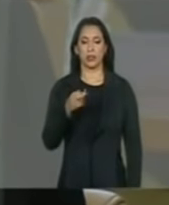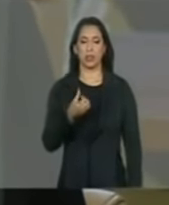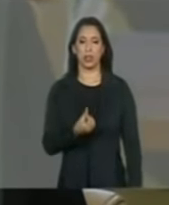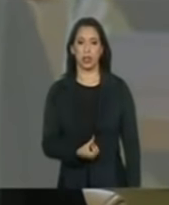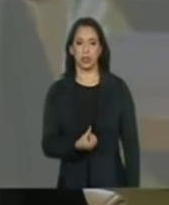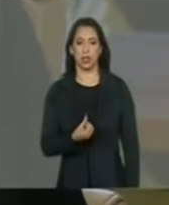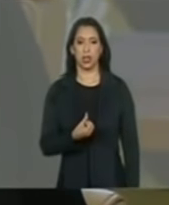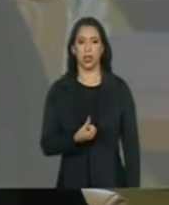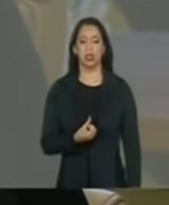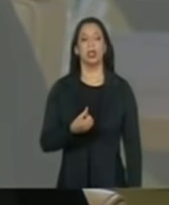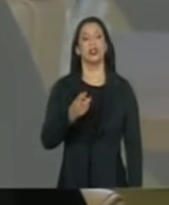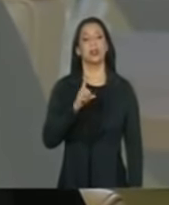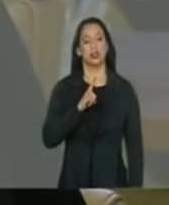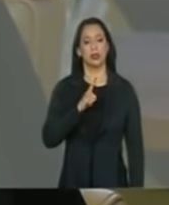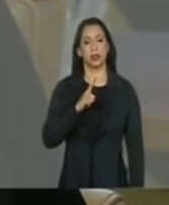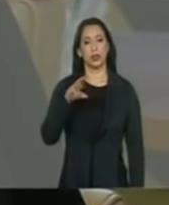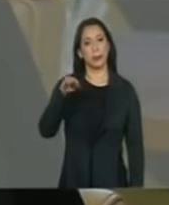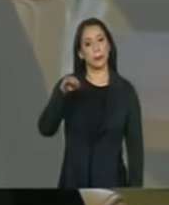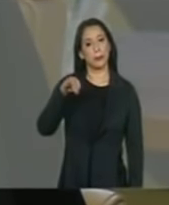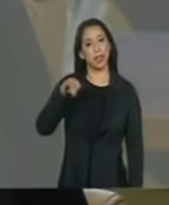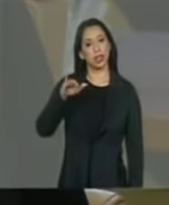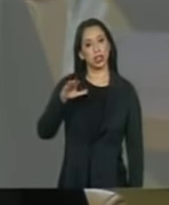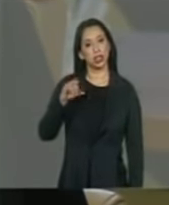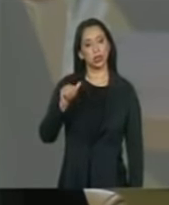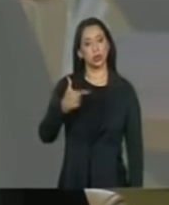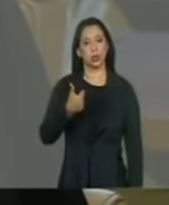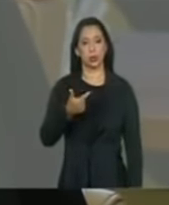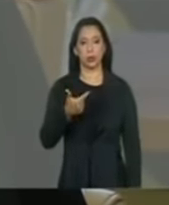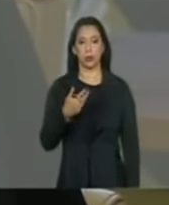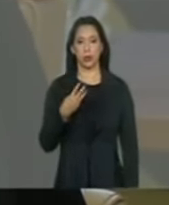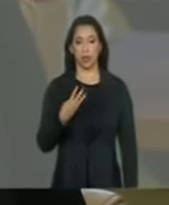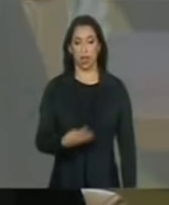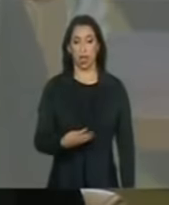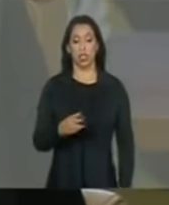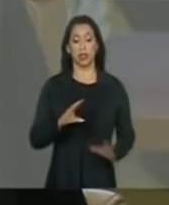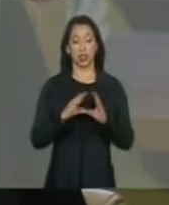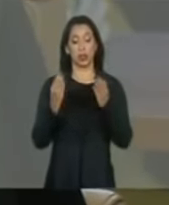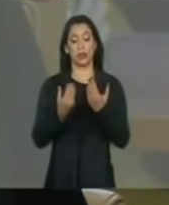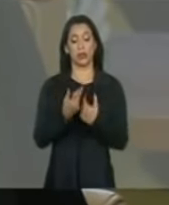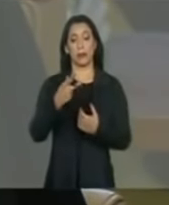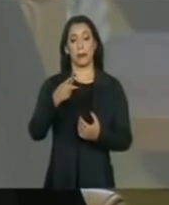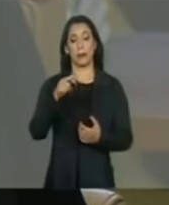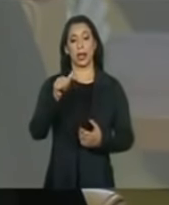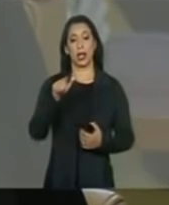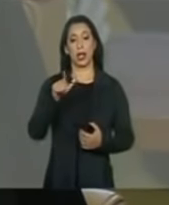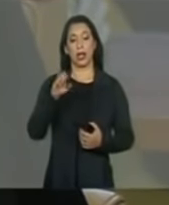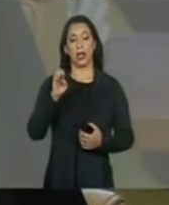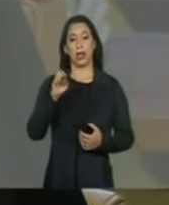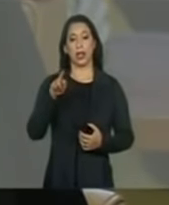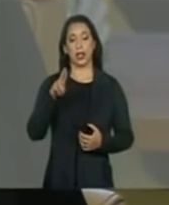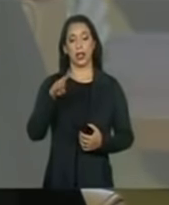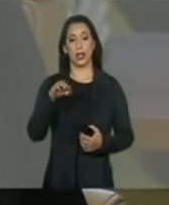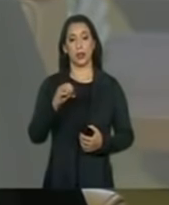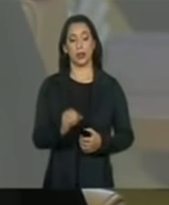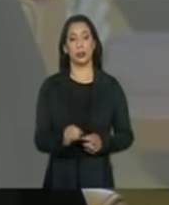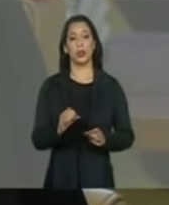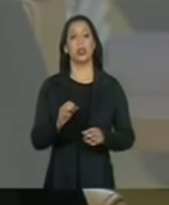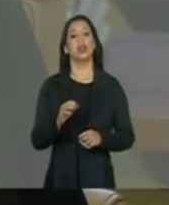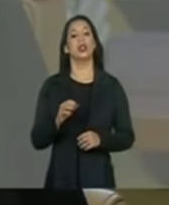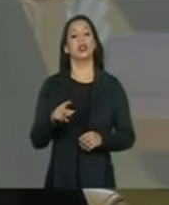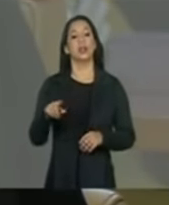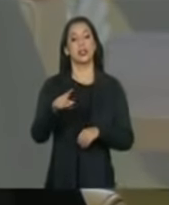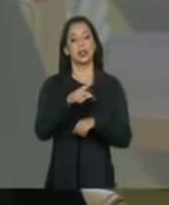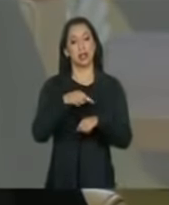mérida no méxico em 2003 e da convenção de palermo celebrada sob a égide da organização das nações